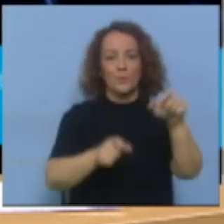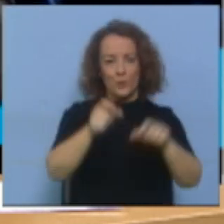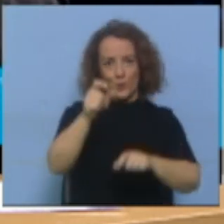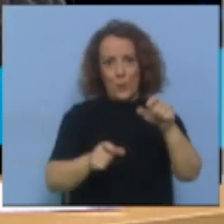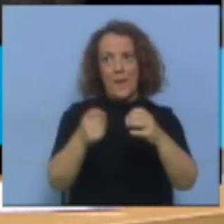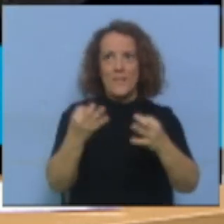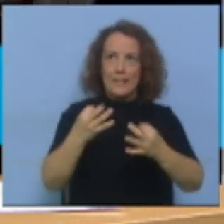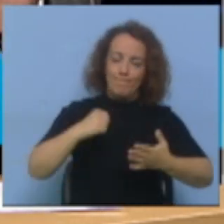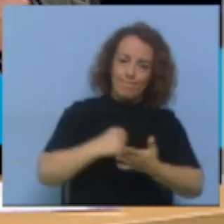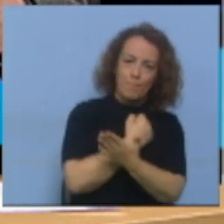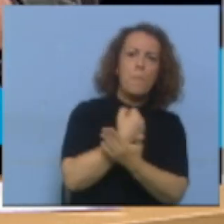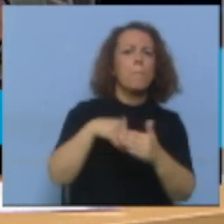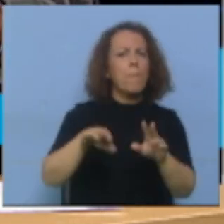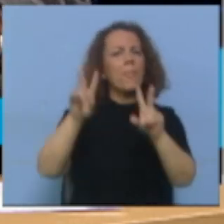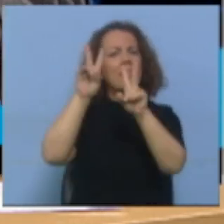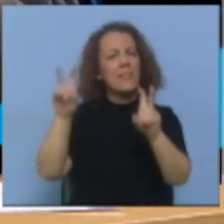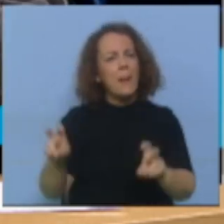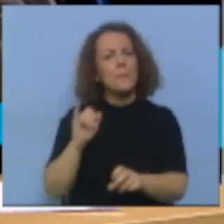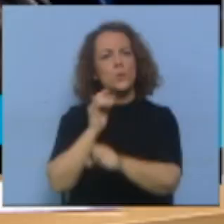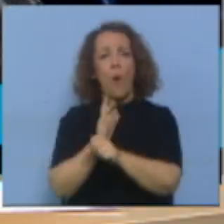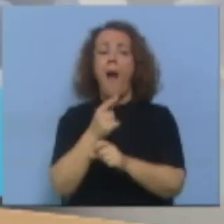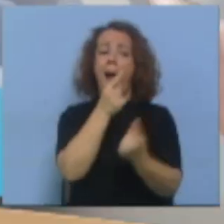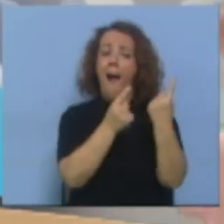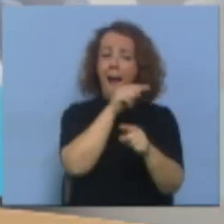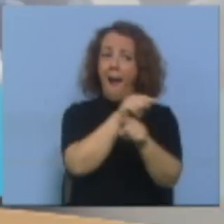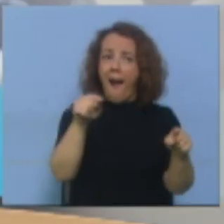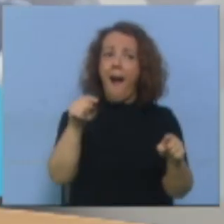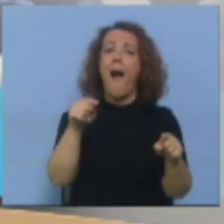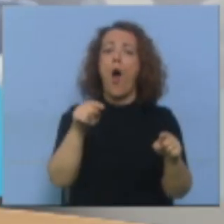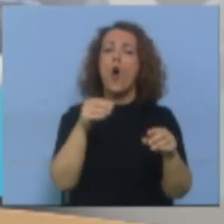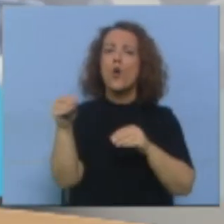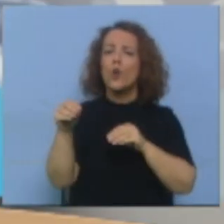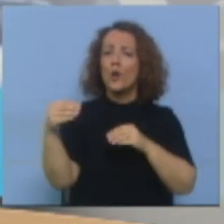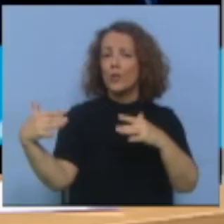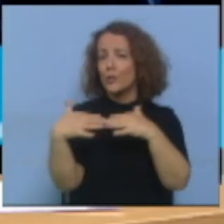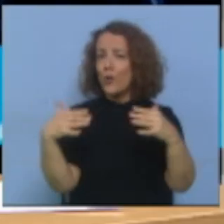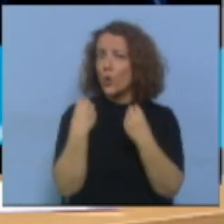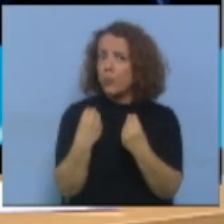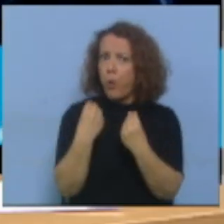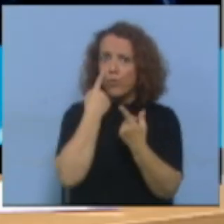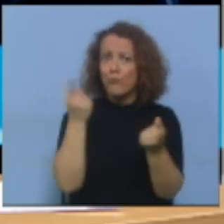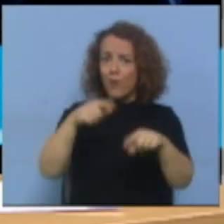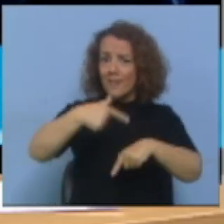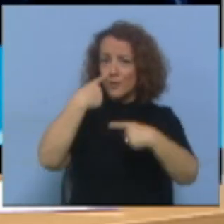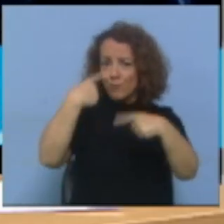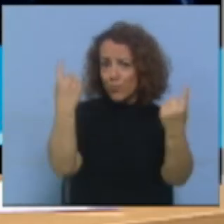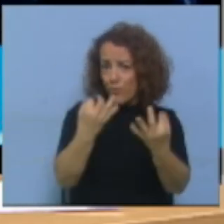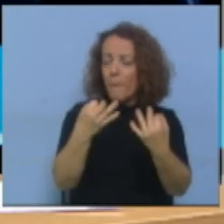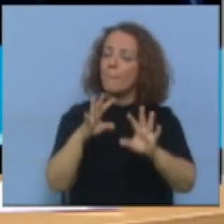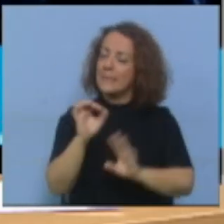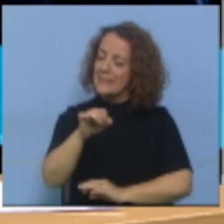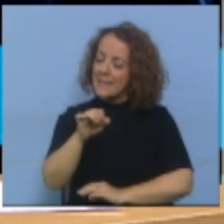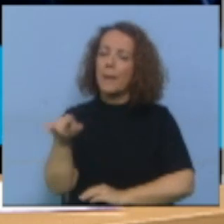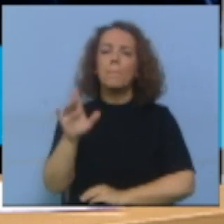mas existem outras temáticas. Mas há bons jogos que se vão recordando. Há bons jogos que se vão recordando. O importante era introduzir